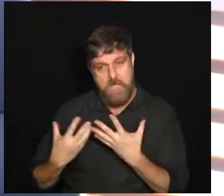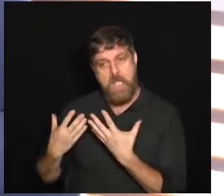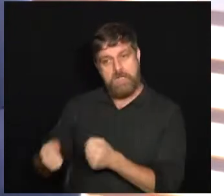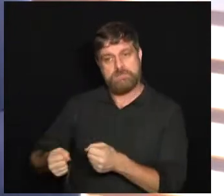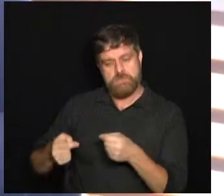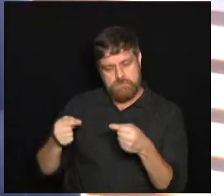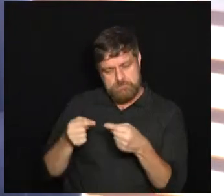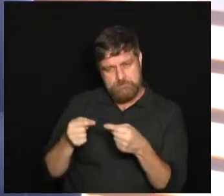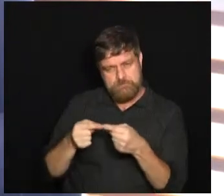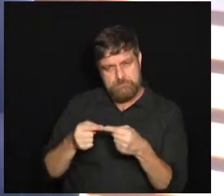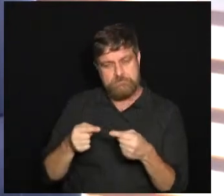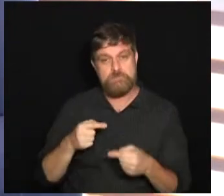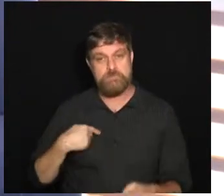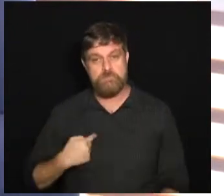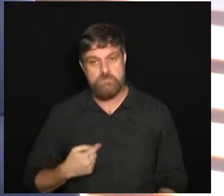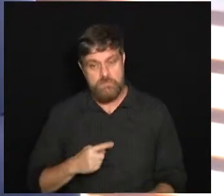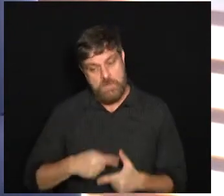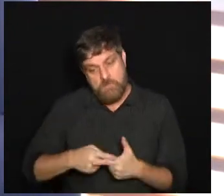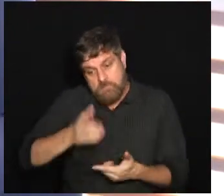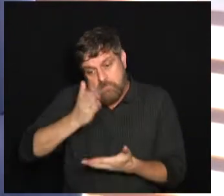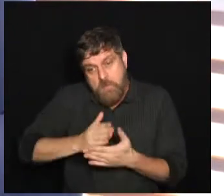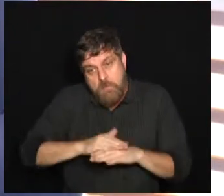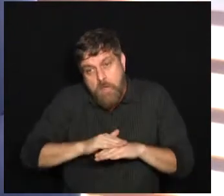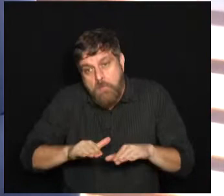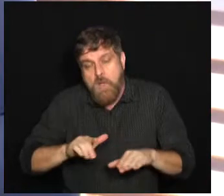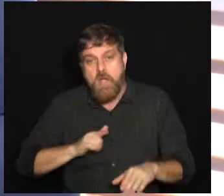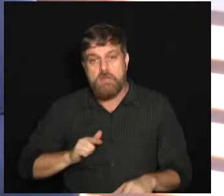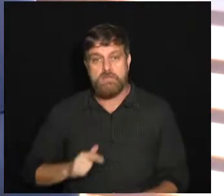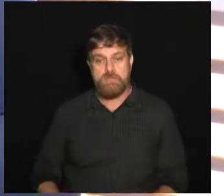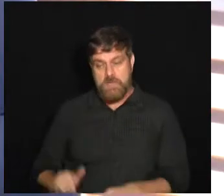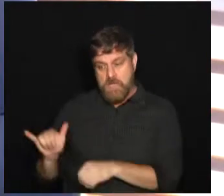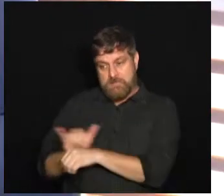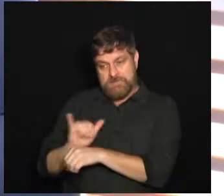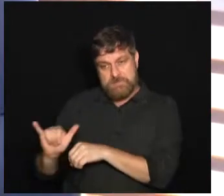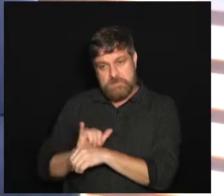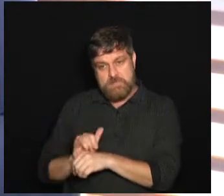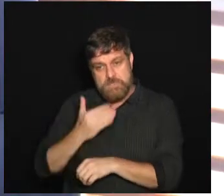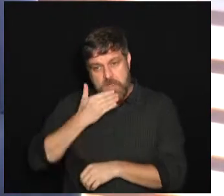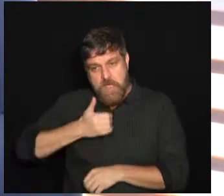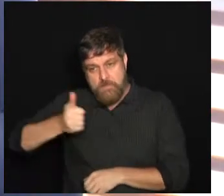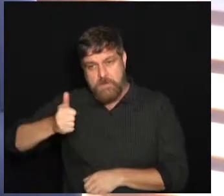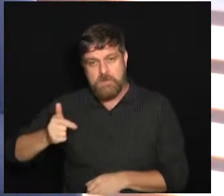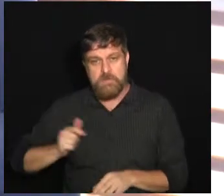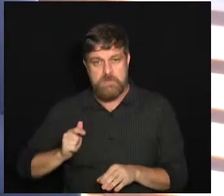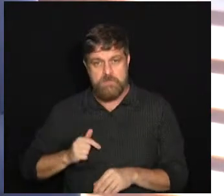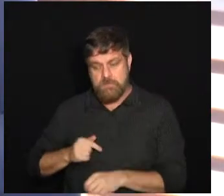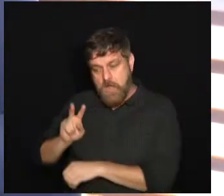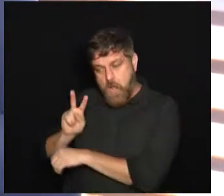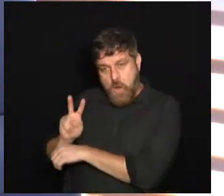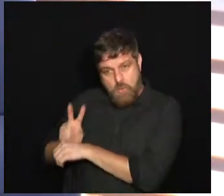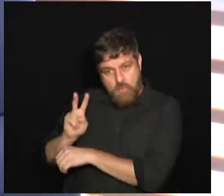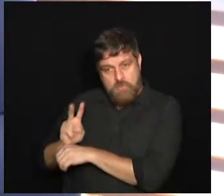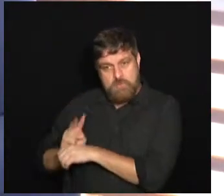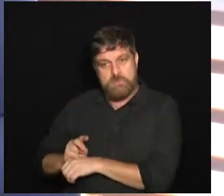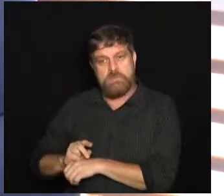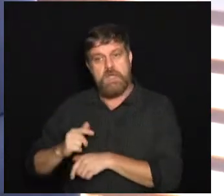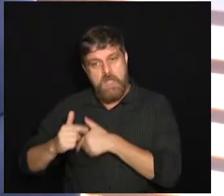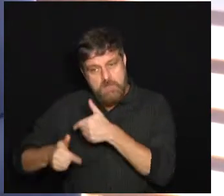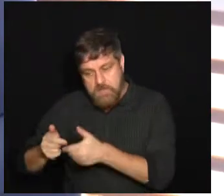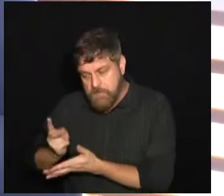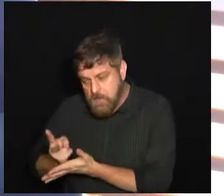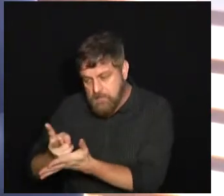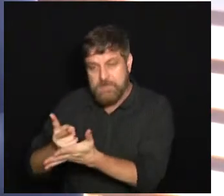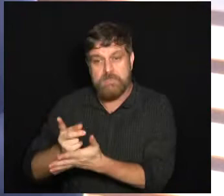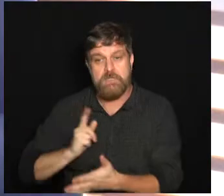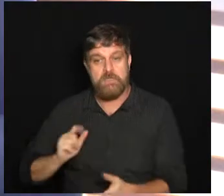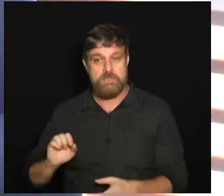concorda com essa solução, que seria um caminho bem adequado ali para até preservar o emprego e também